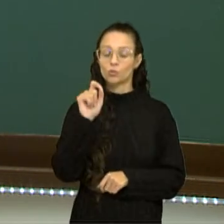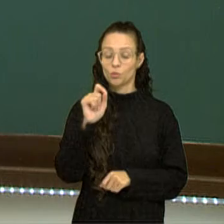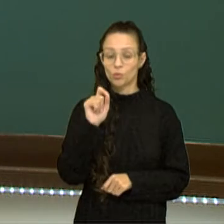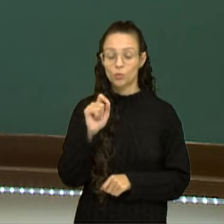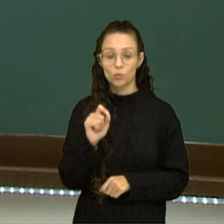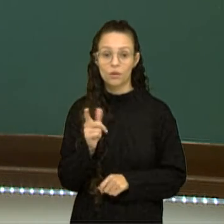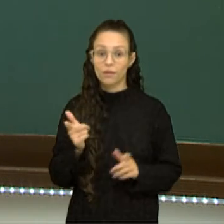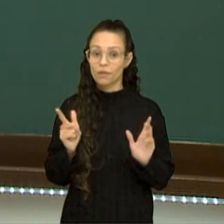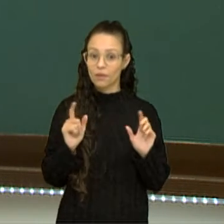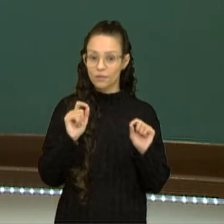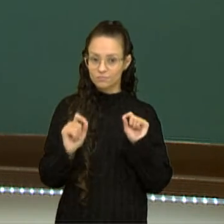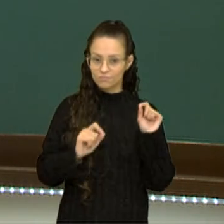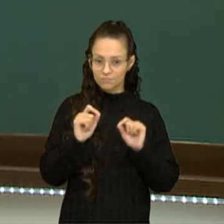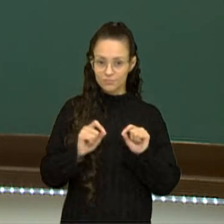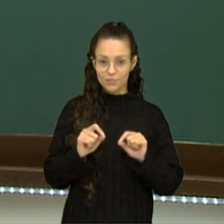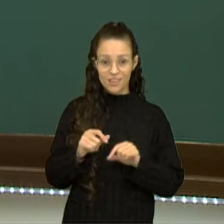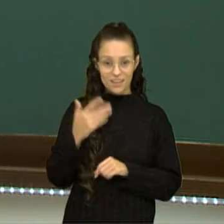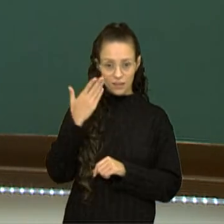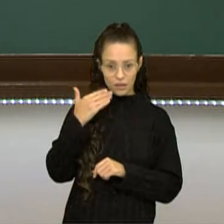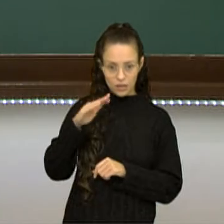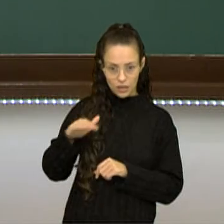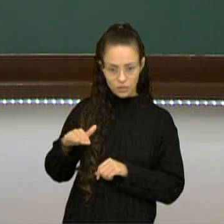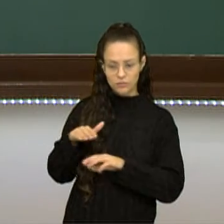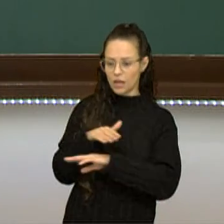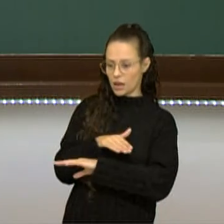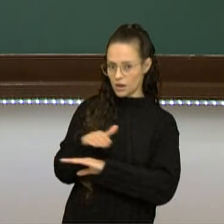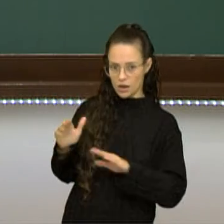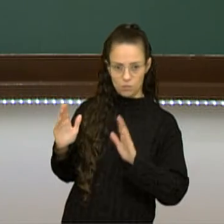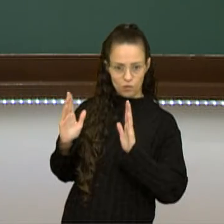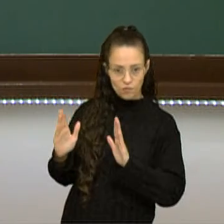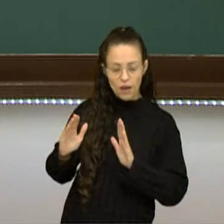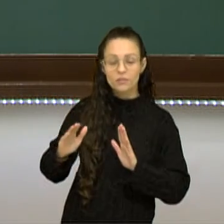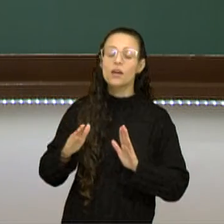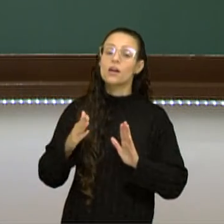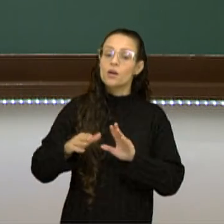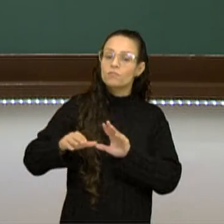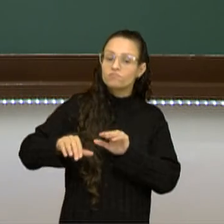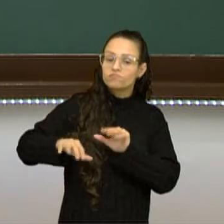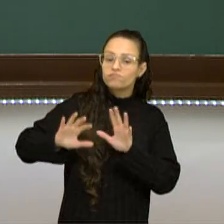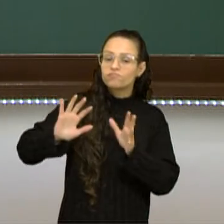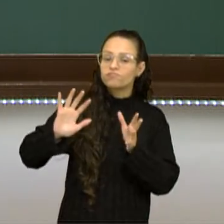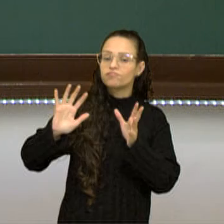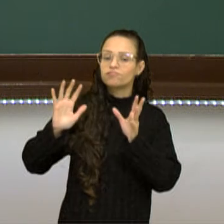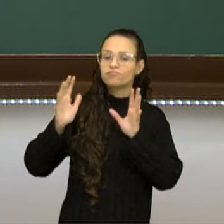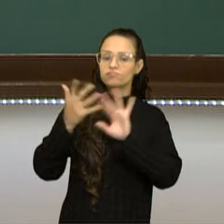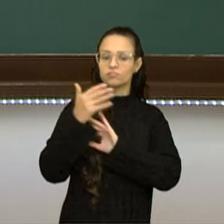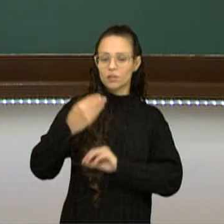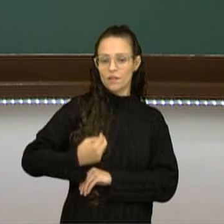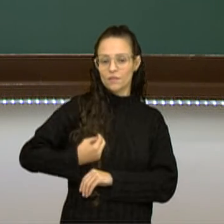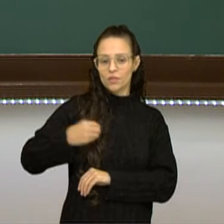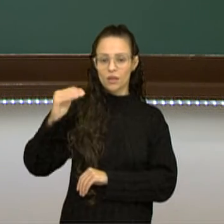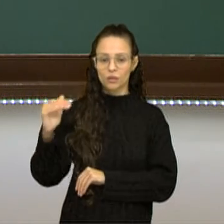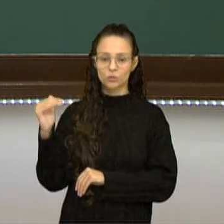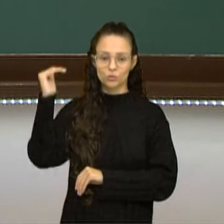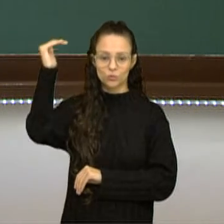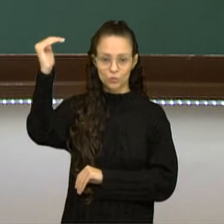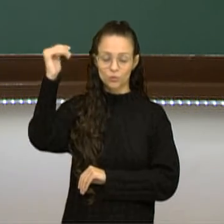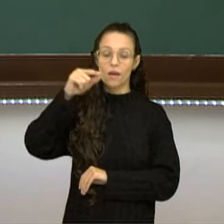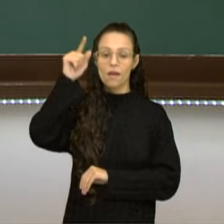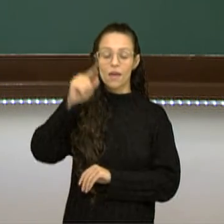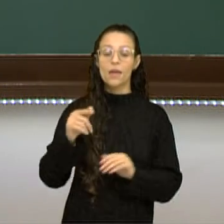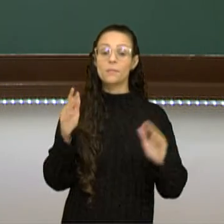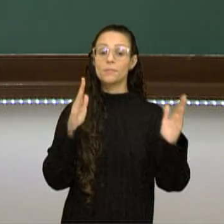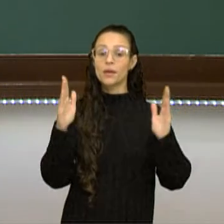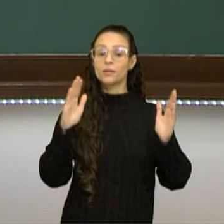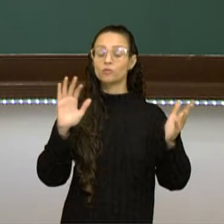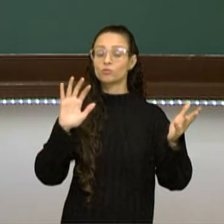vai deixar de ser criança e começar a transformação para a vida adulta. É um período de transição. É um período